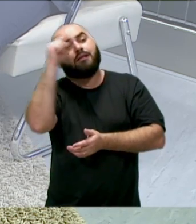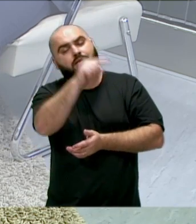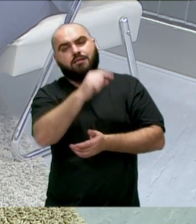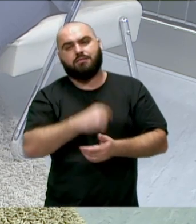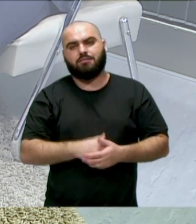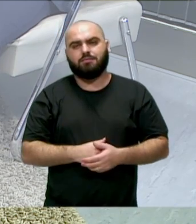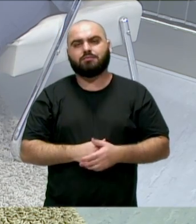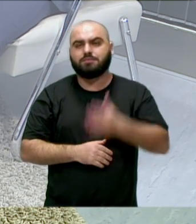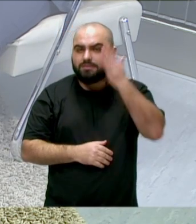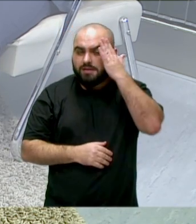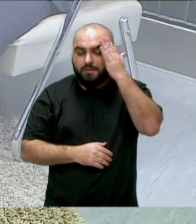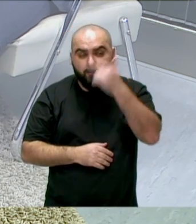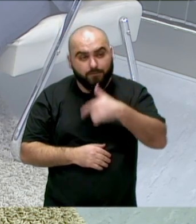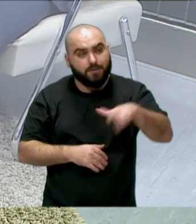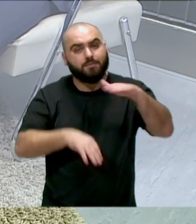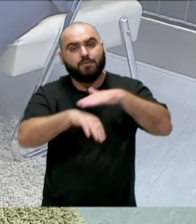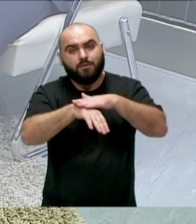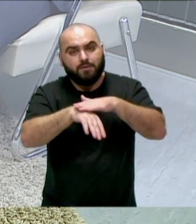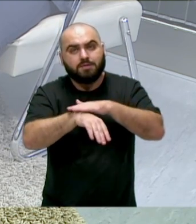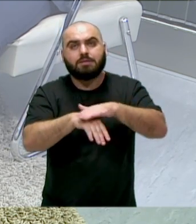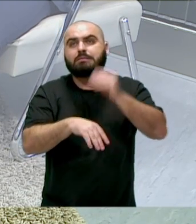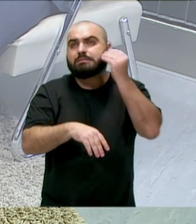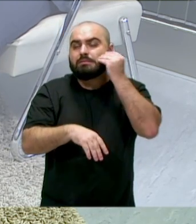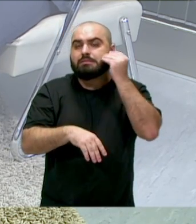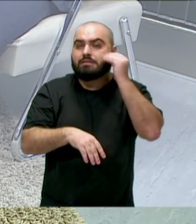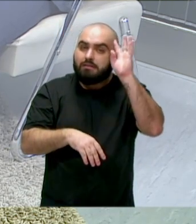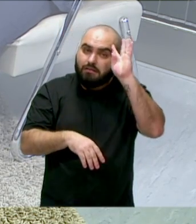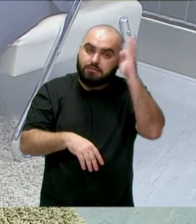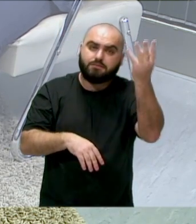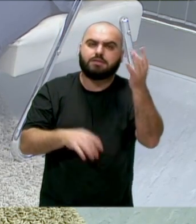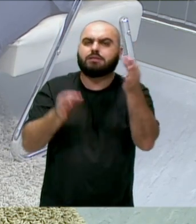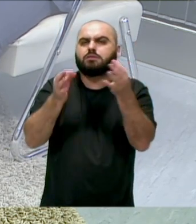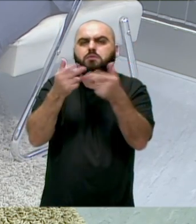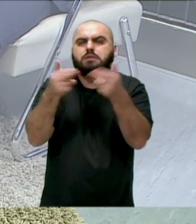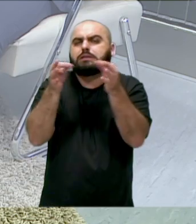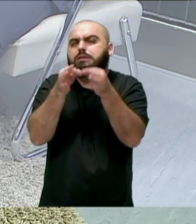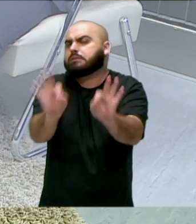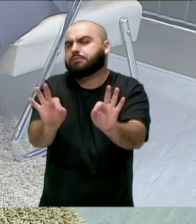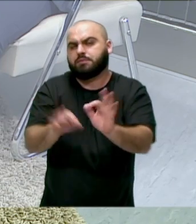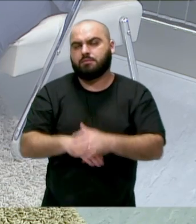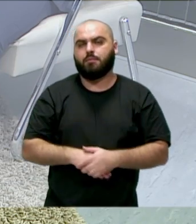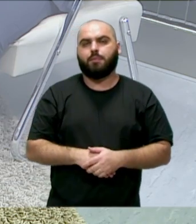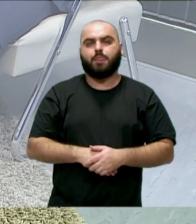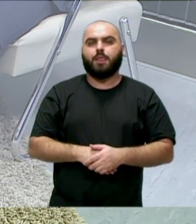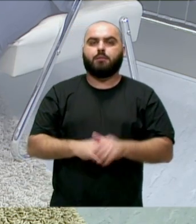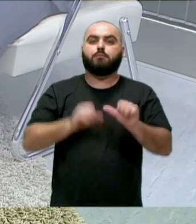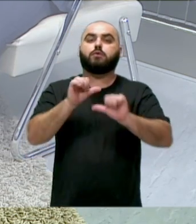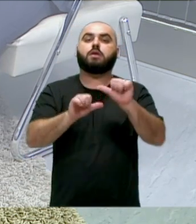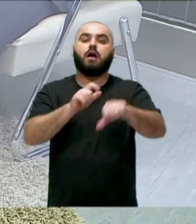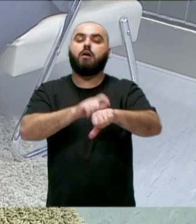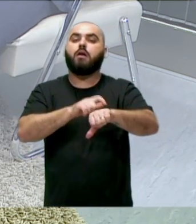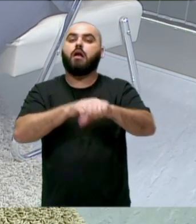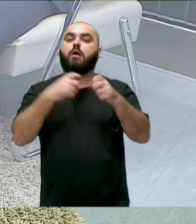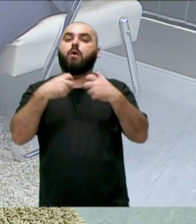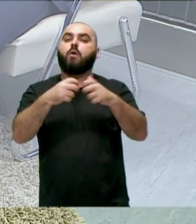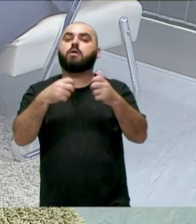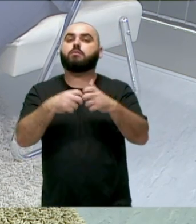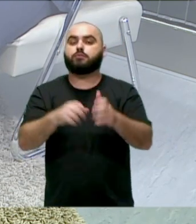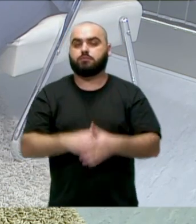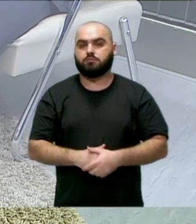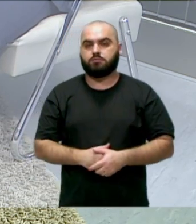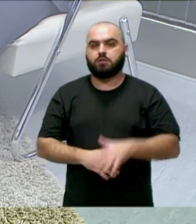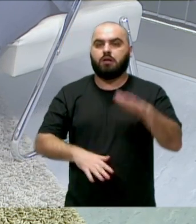menos escutem o que eles têm para resolver. Coisas simples eu tenho percebido. Mudança de um horário de ônibus que afeta às